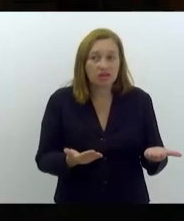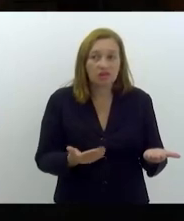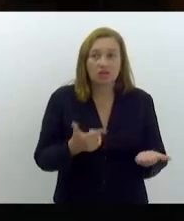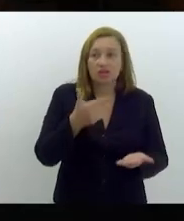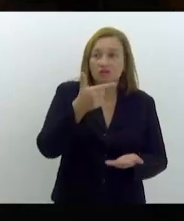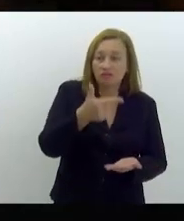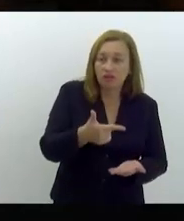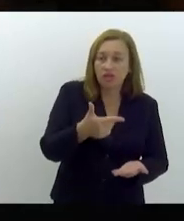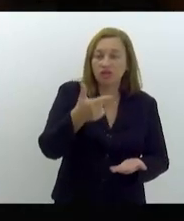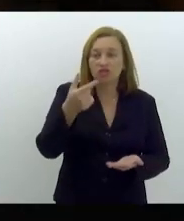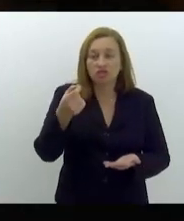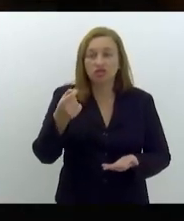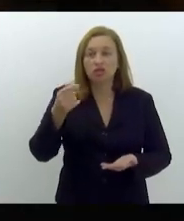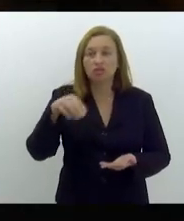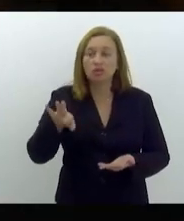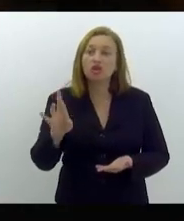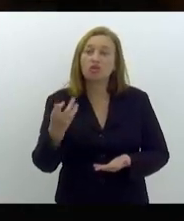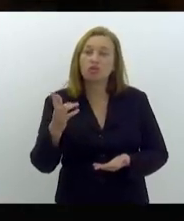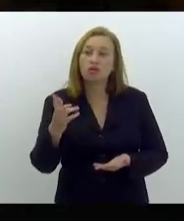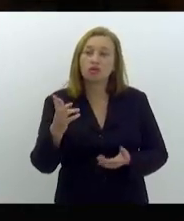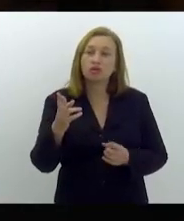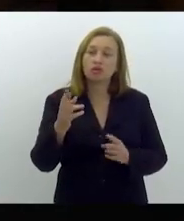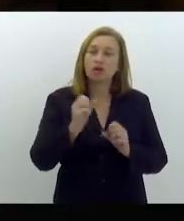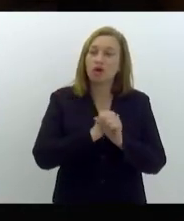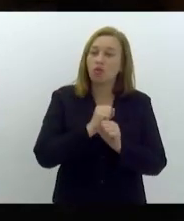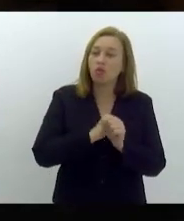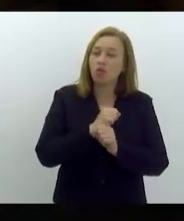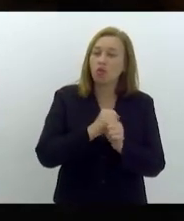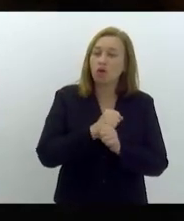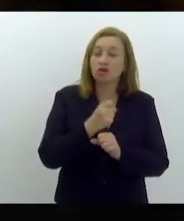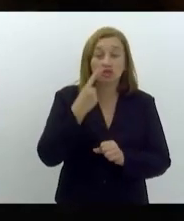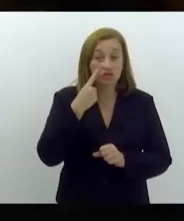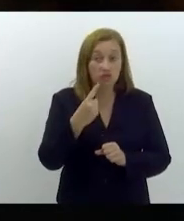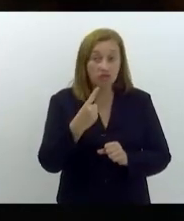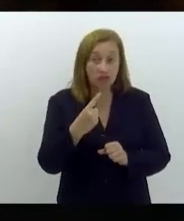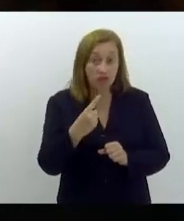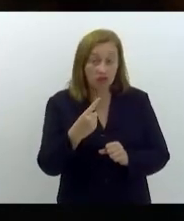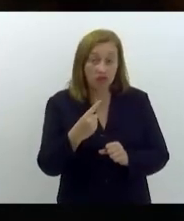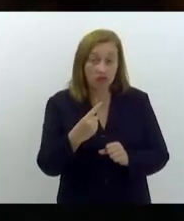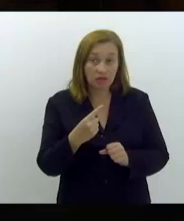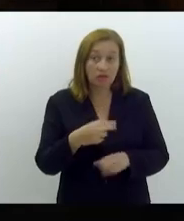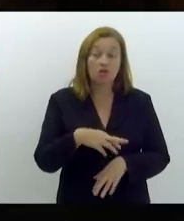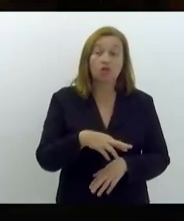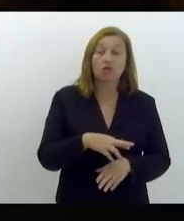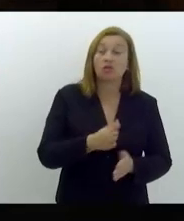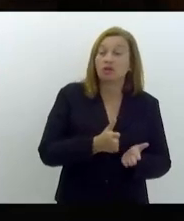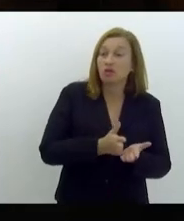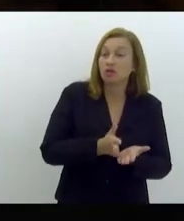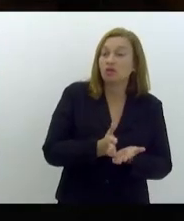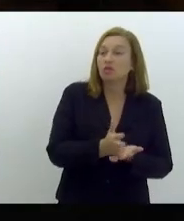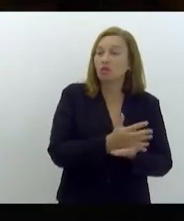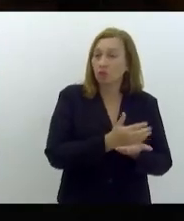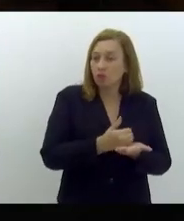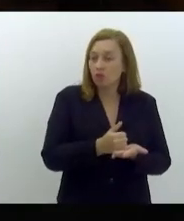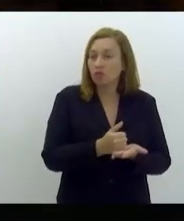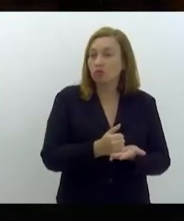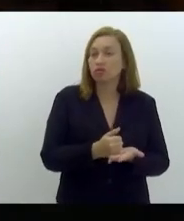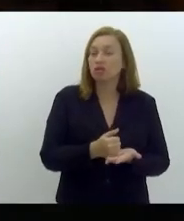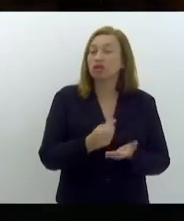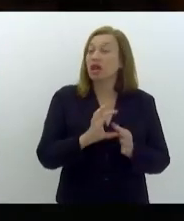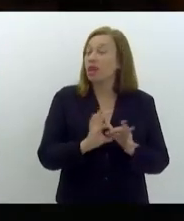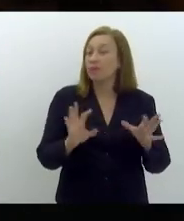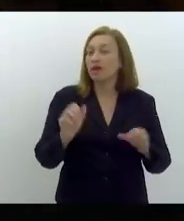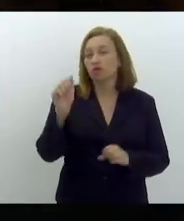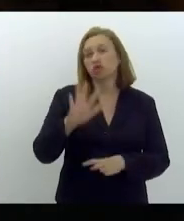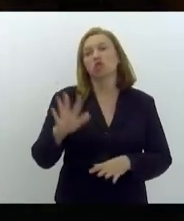20 bilhões ao ano porque a gente deu incentivos fiscais porque a gente liberou geral e o governo